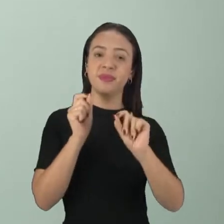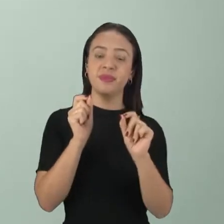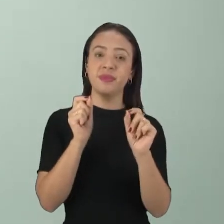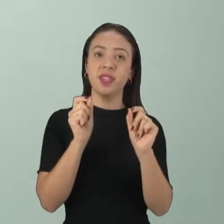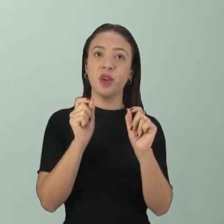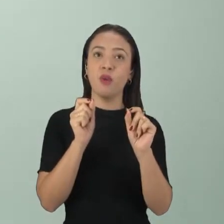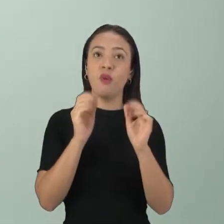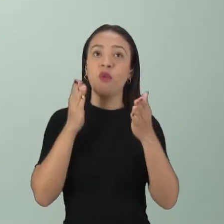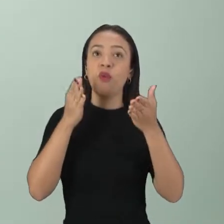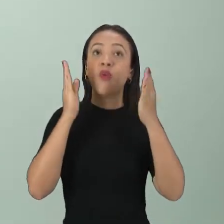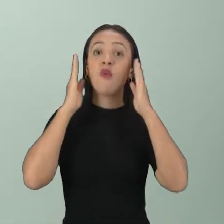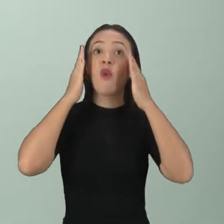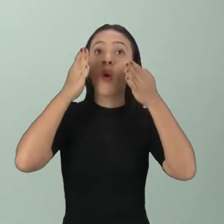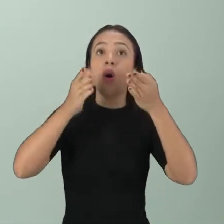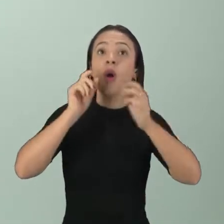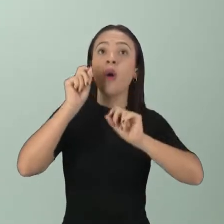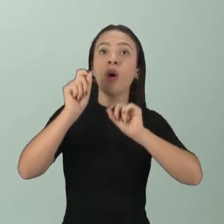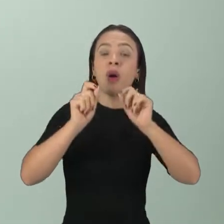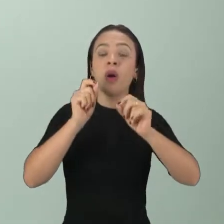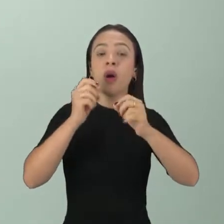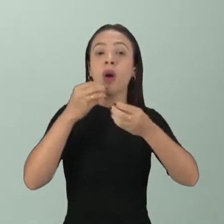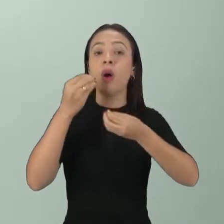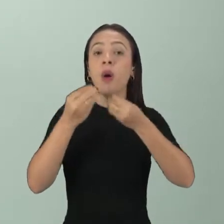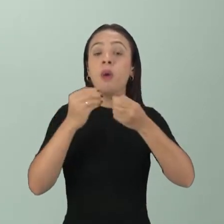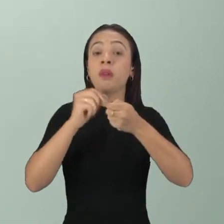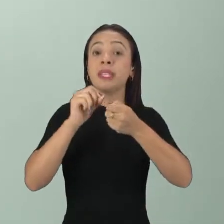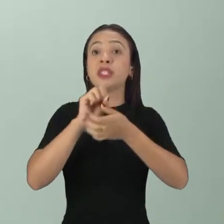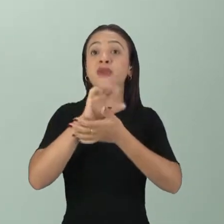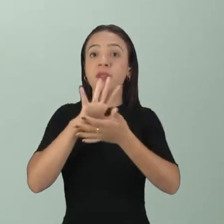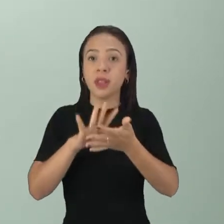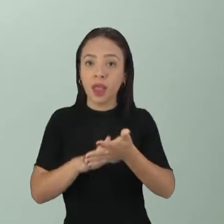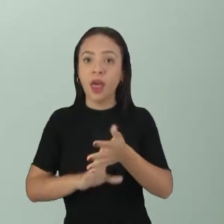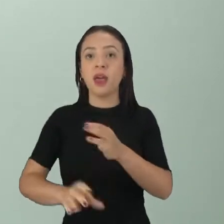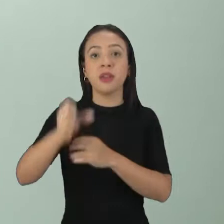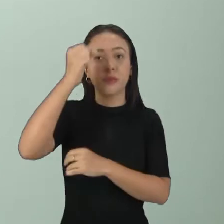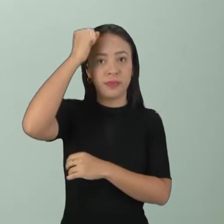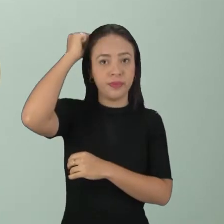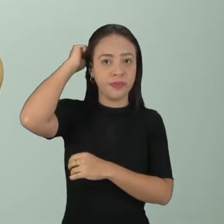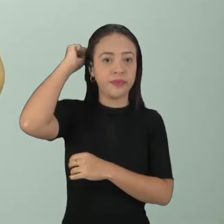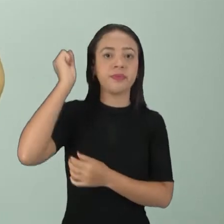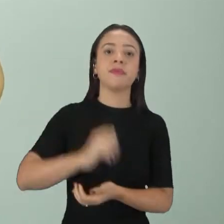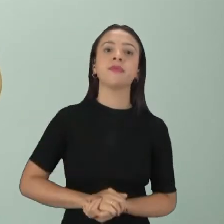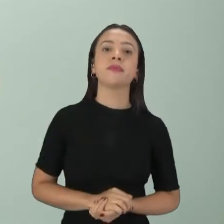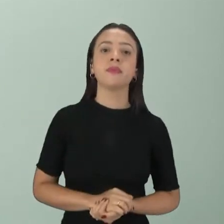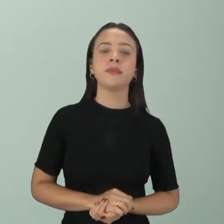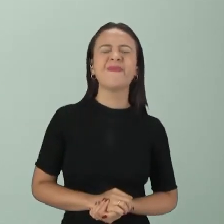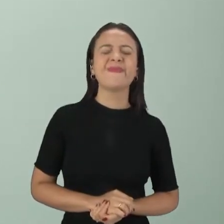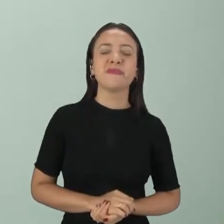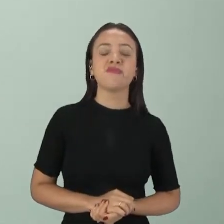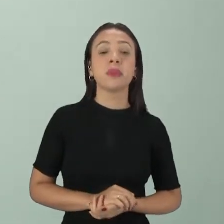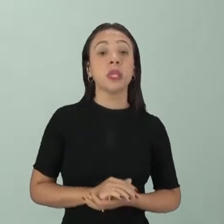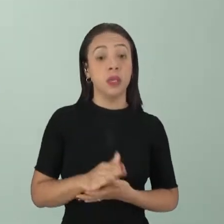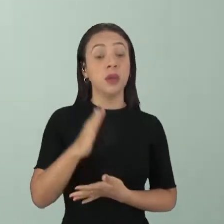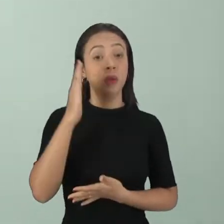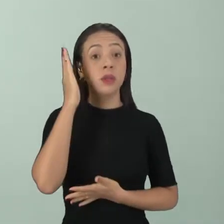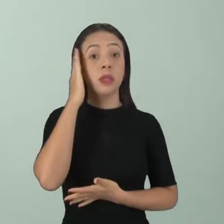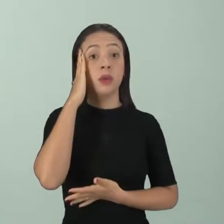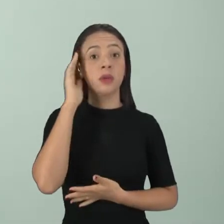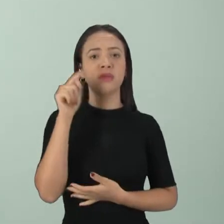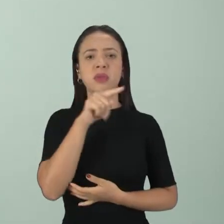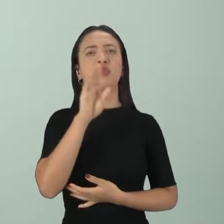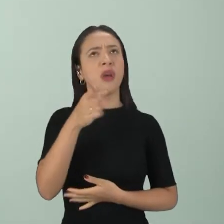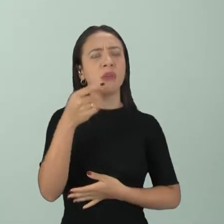nós vamos abordar será sobre resoluções de questões de vestibulares. Tenho certeza que você já deve